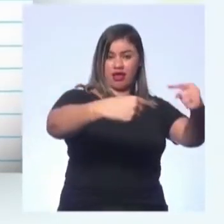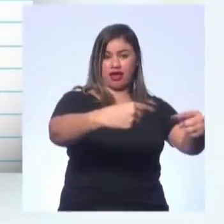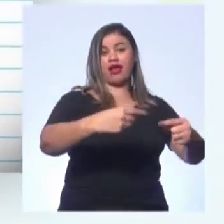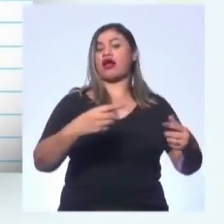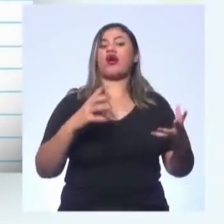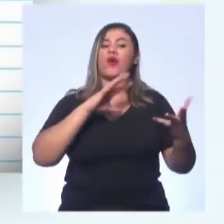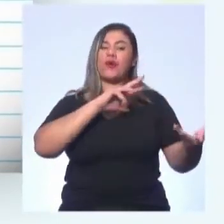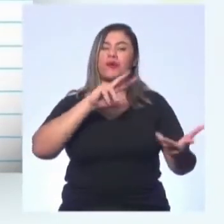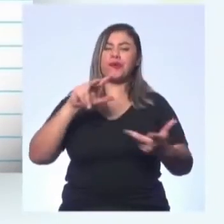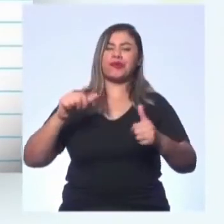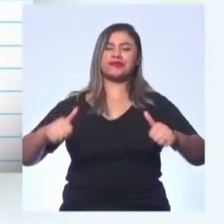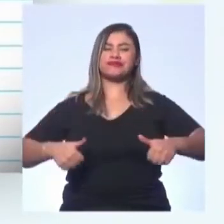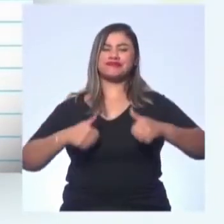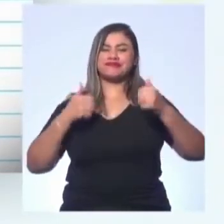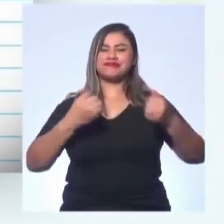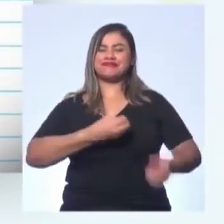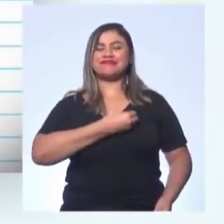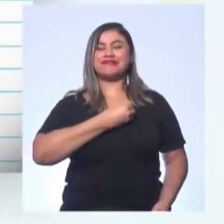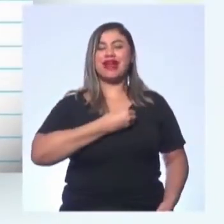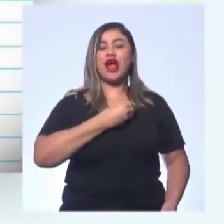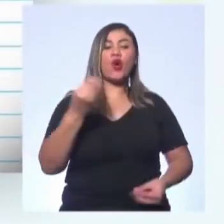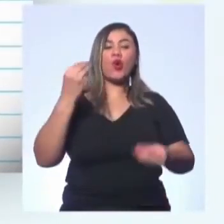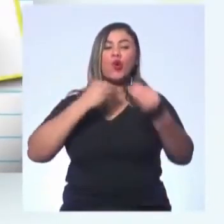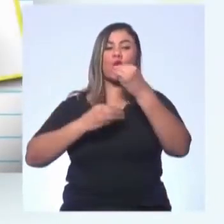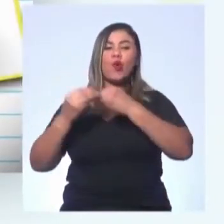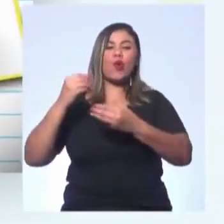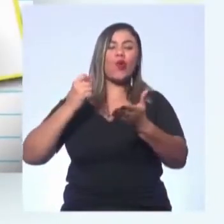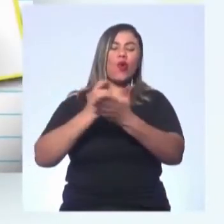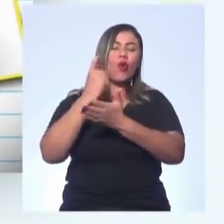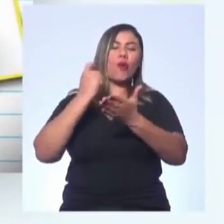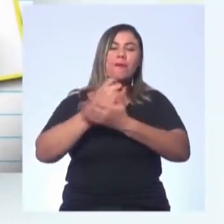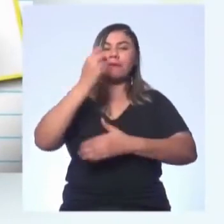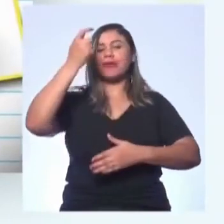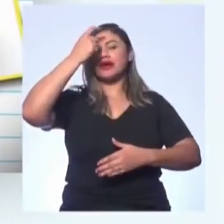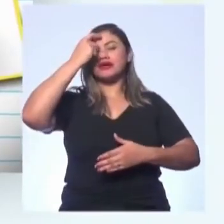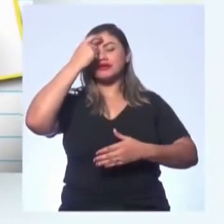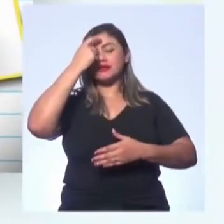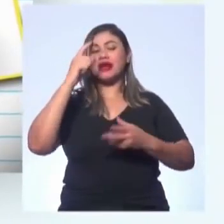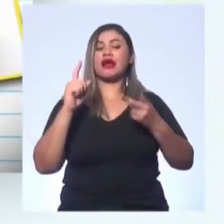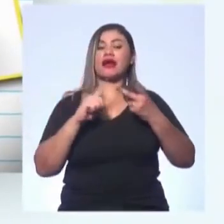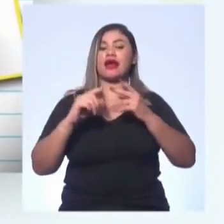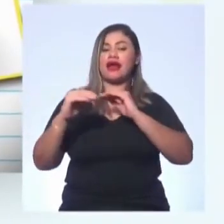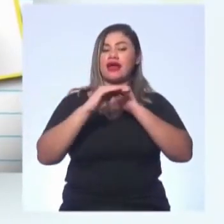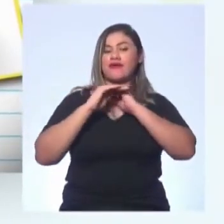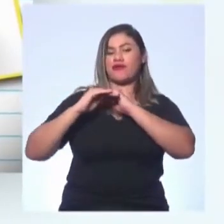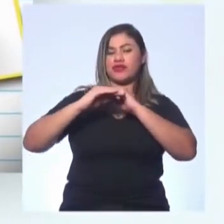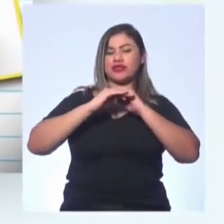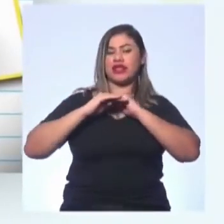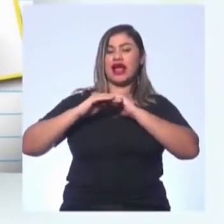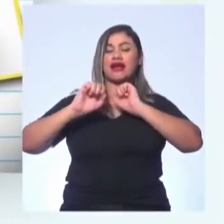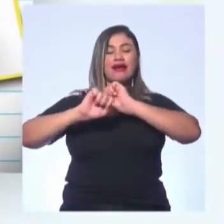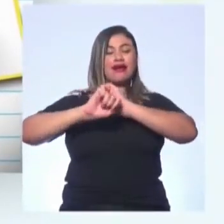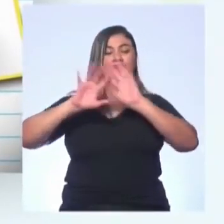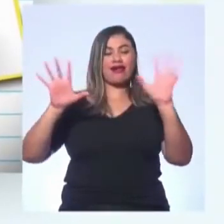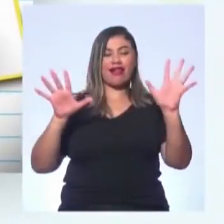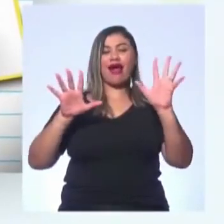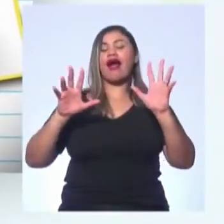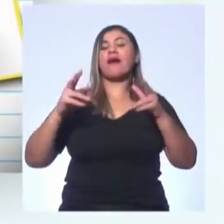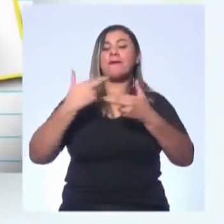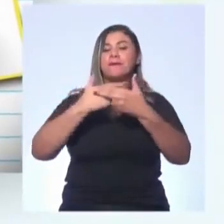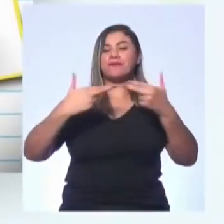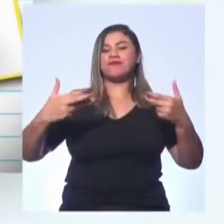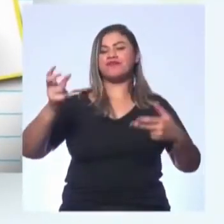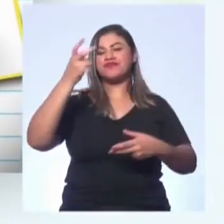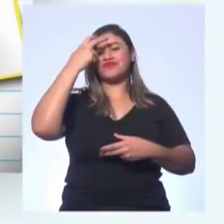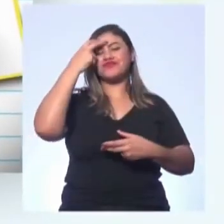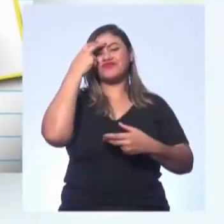contemplem um mundo onde haja padrões de consumo conscientes, um mundo de maior equidade, transparência, com diversidade cultural e ambiental,